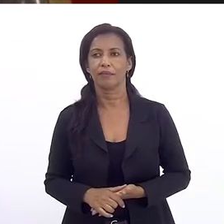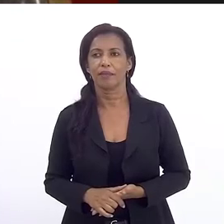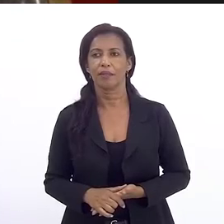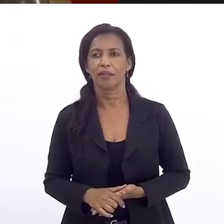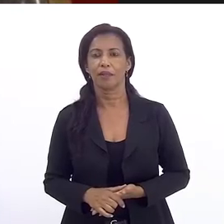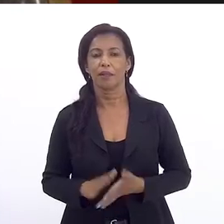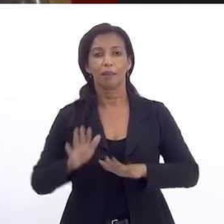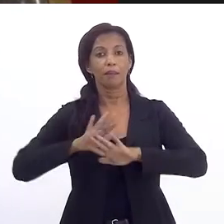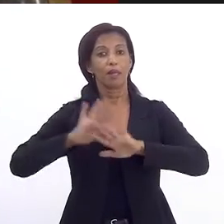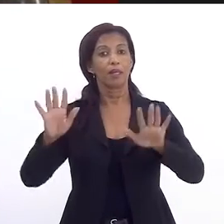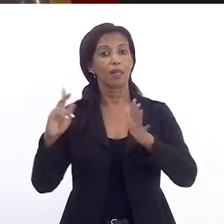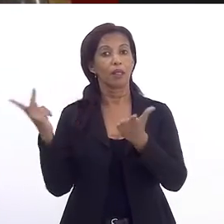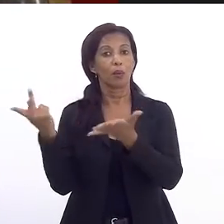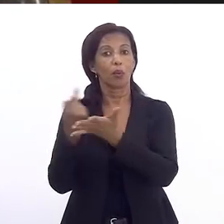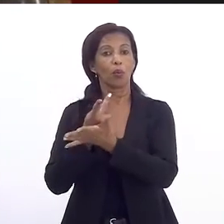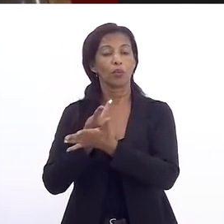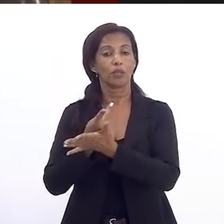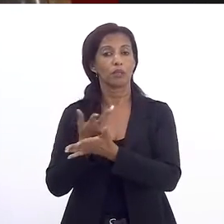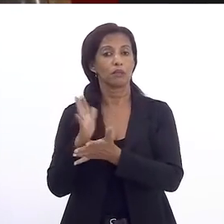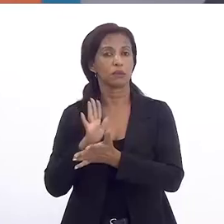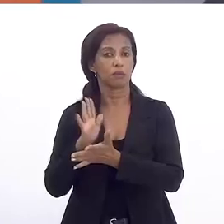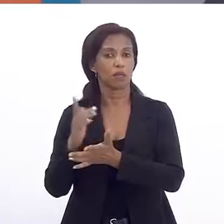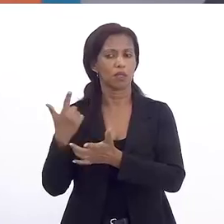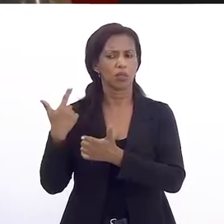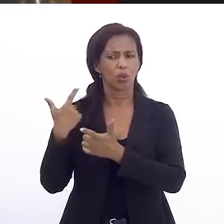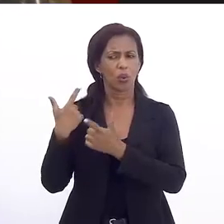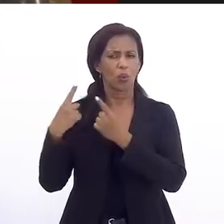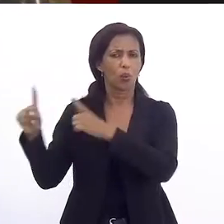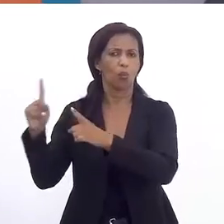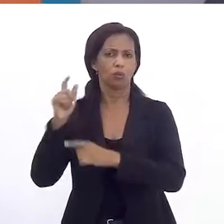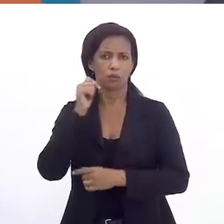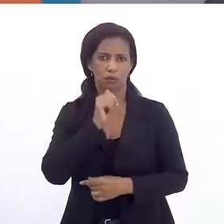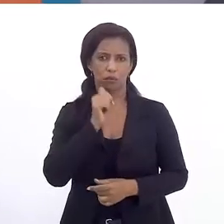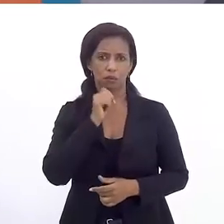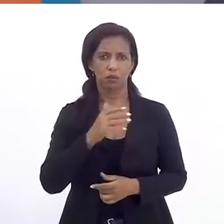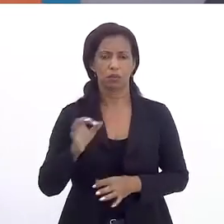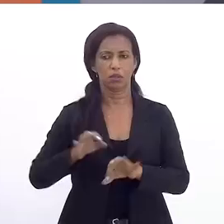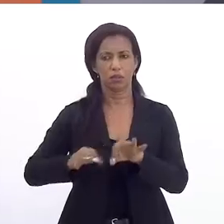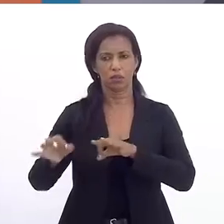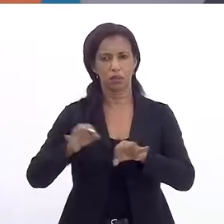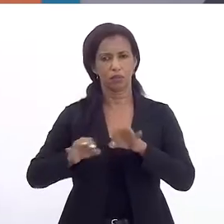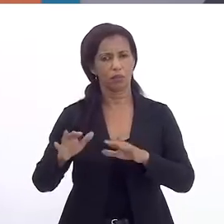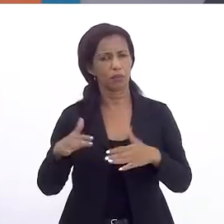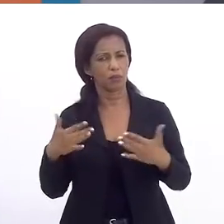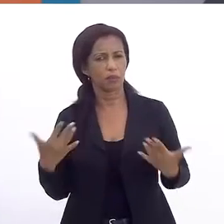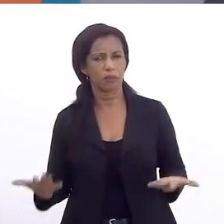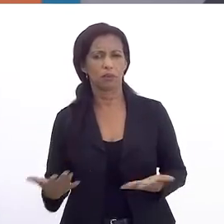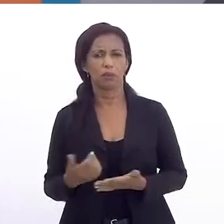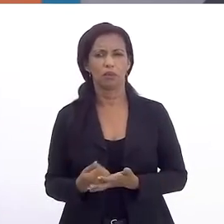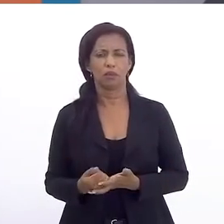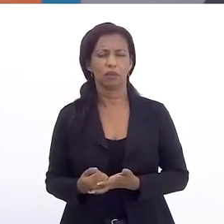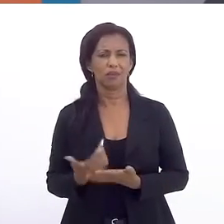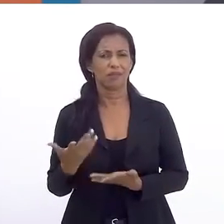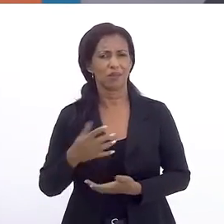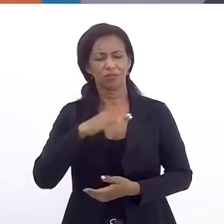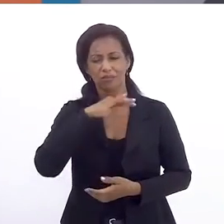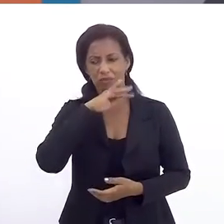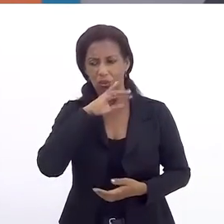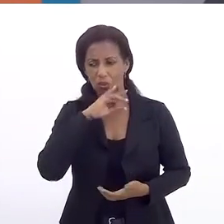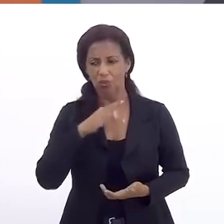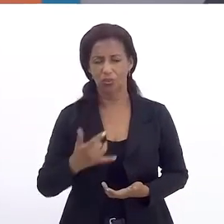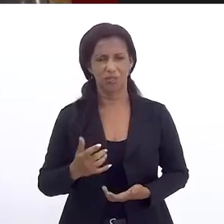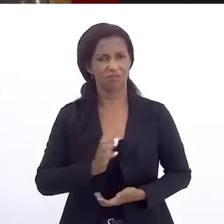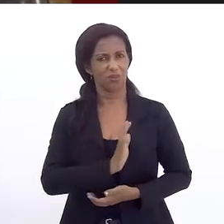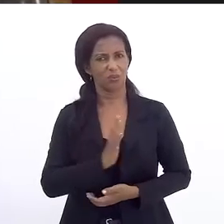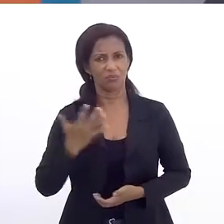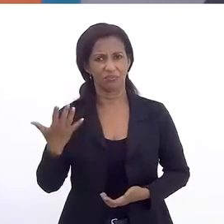vil, tão horrorosa. Mas a senhora é uma deputada que dá voz à mulher. A senhora é a voz da mulher. Então,